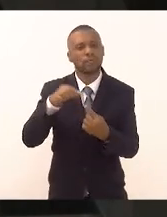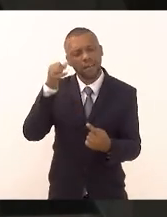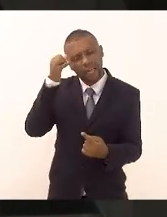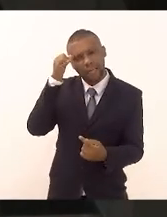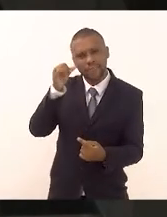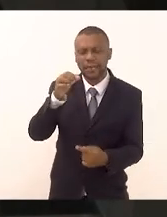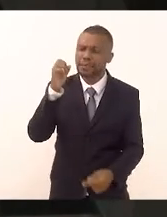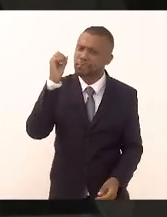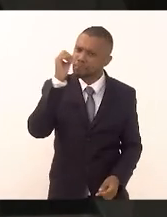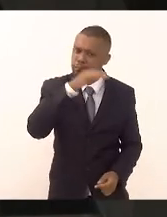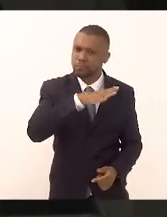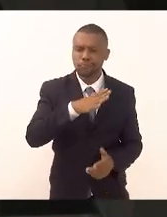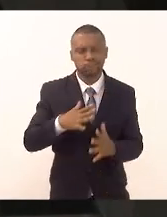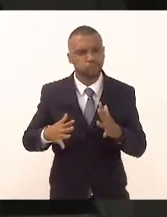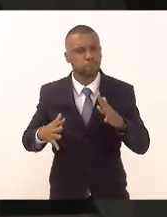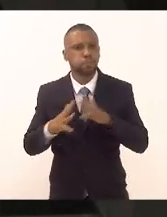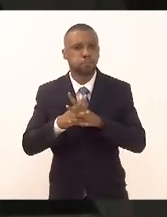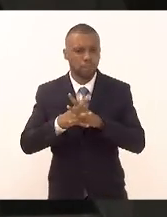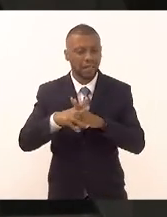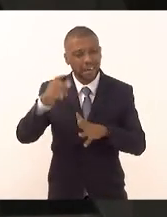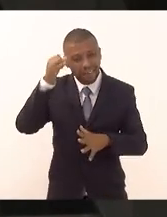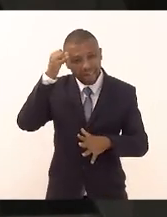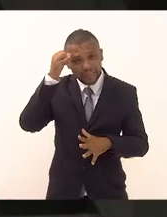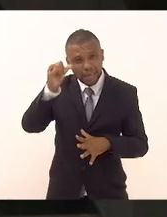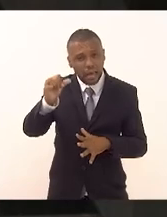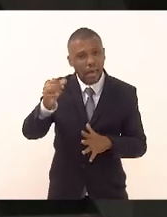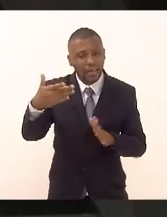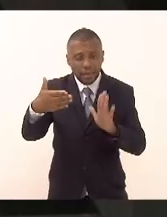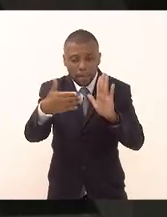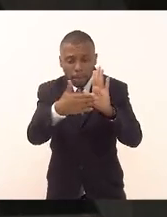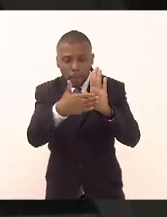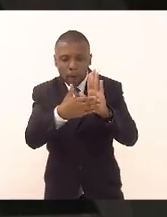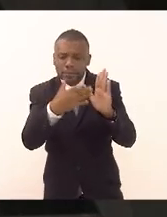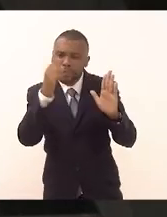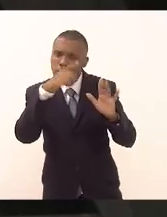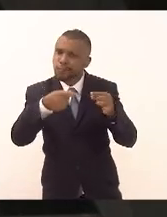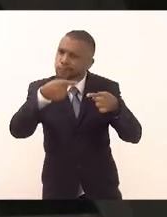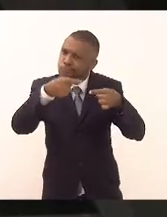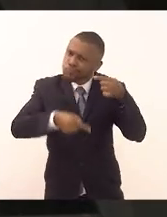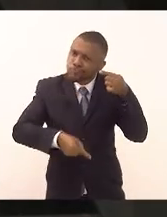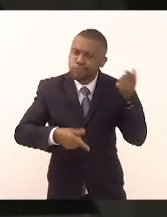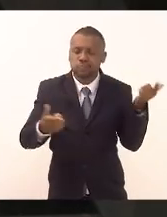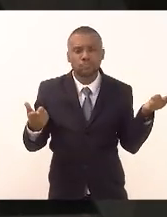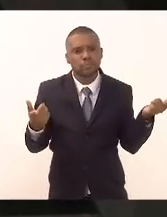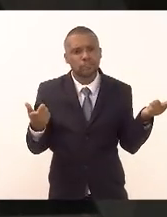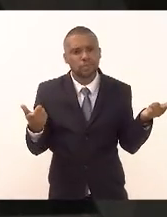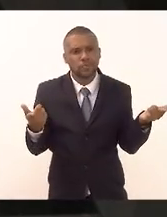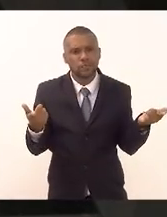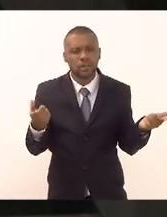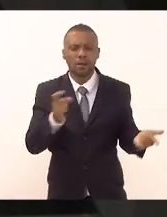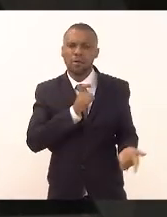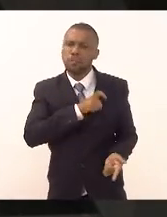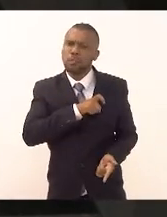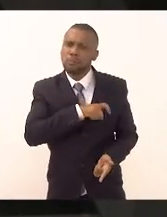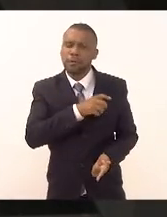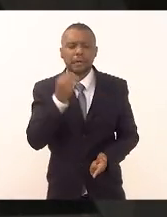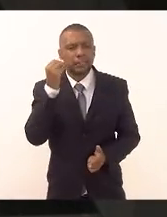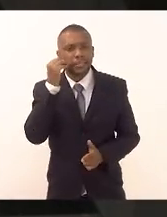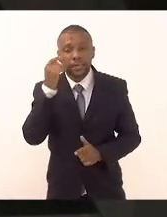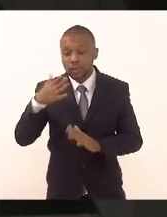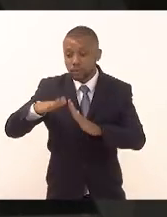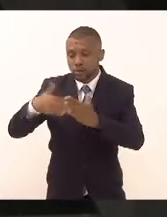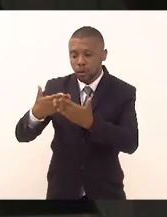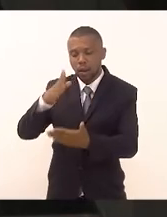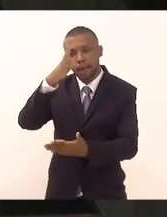bizarrice, evitar que se implante essa proposta completamente deslocada, estapafúrdia, de converter uma rede